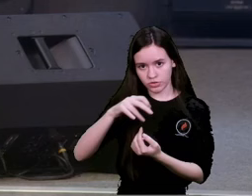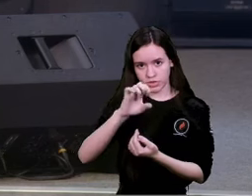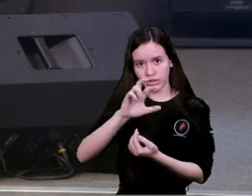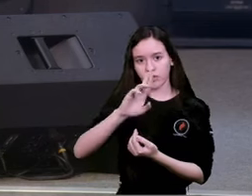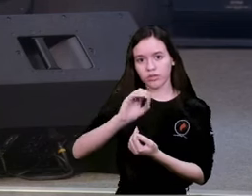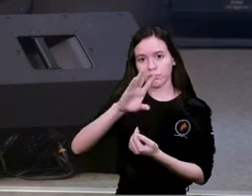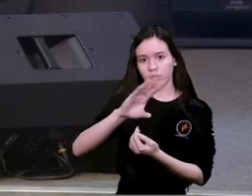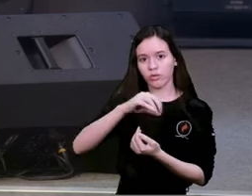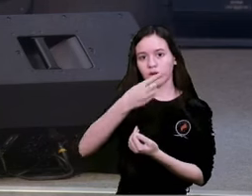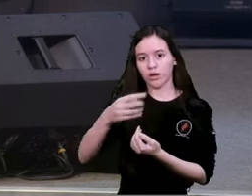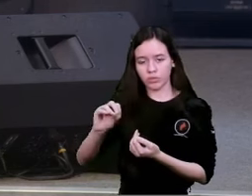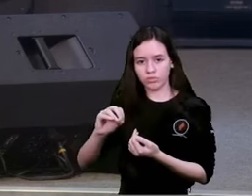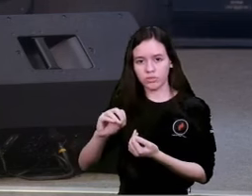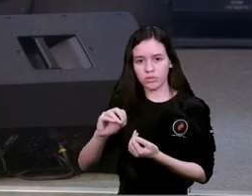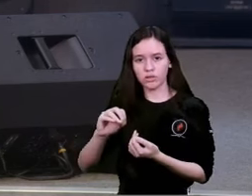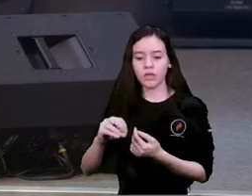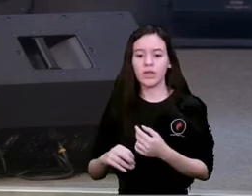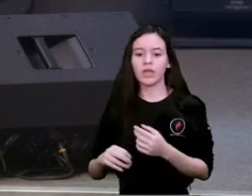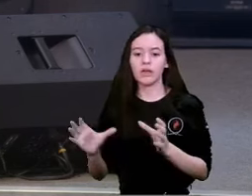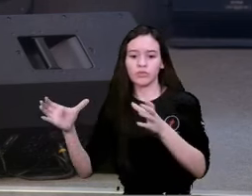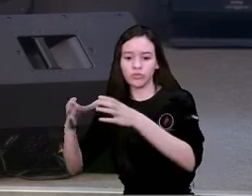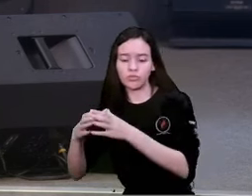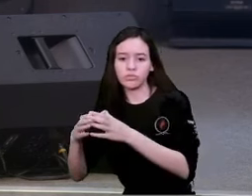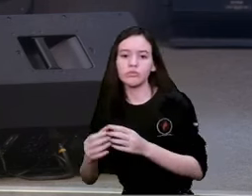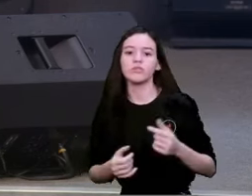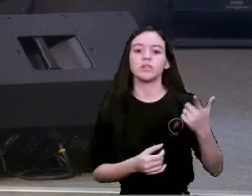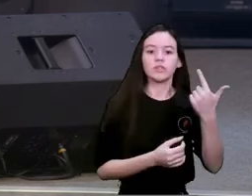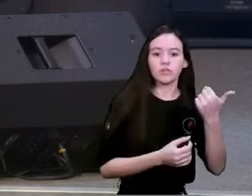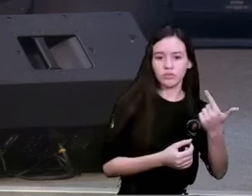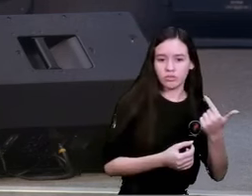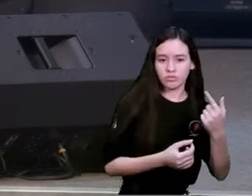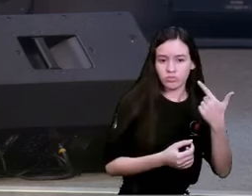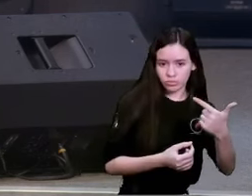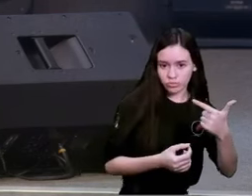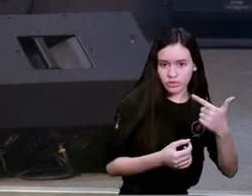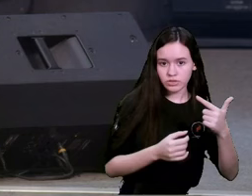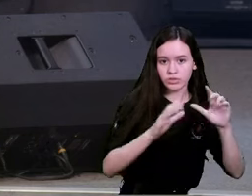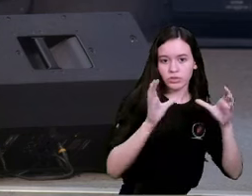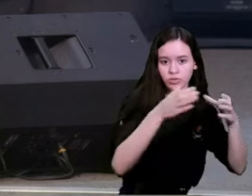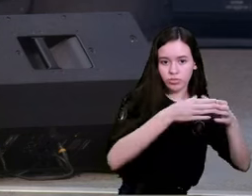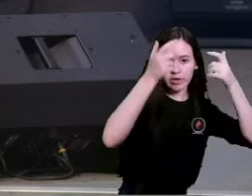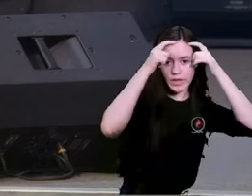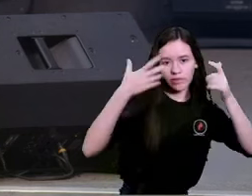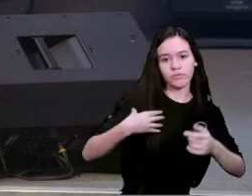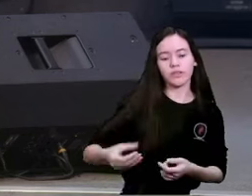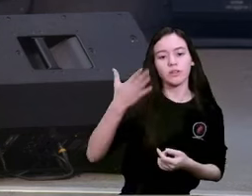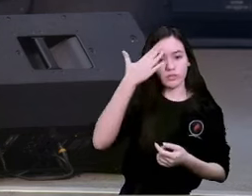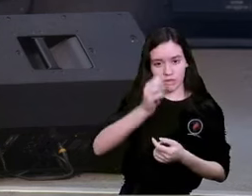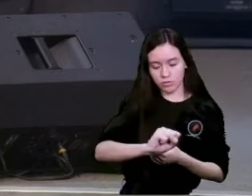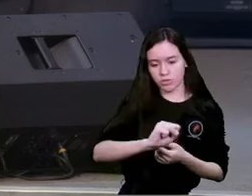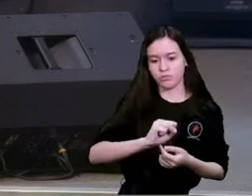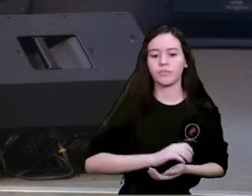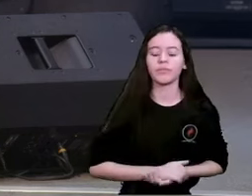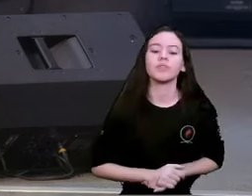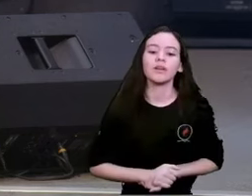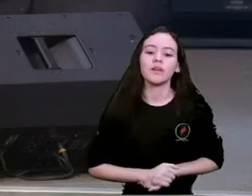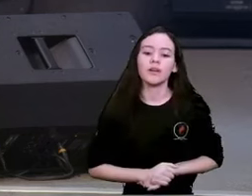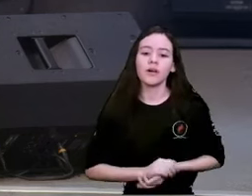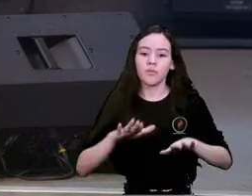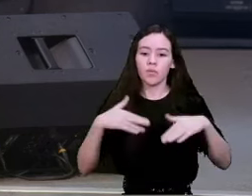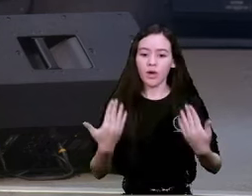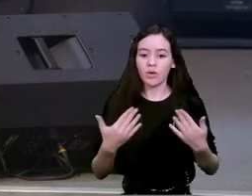tribos ficarão com Roboão, descendente direto de Davi. Essas tribos são Benjamim e Judá. E quando